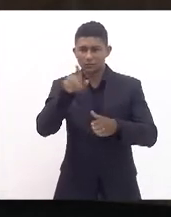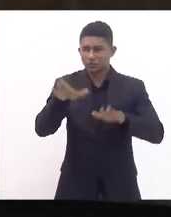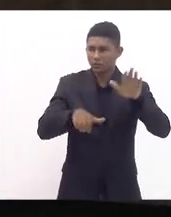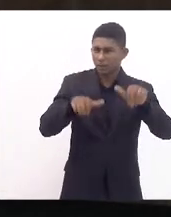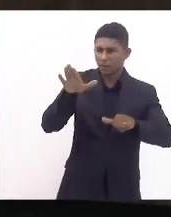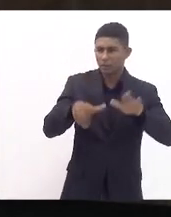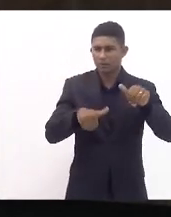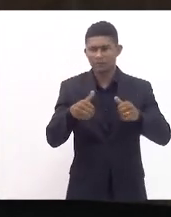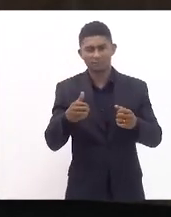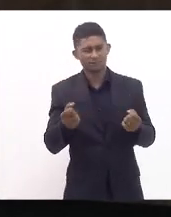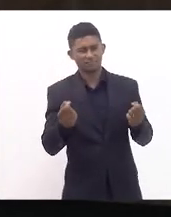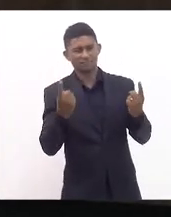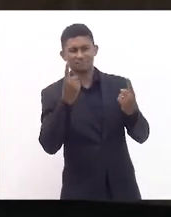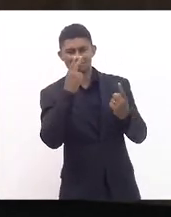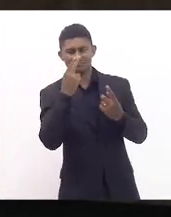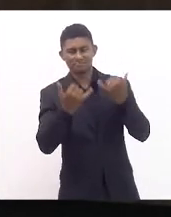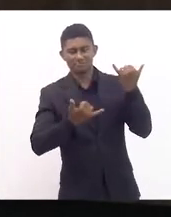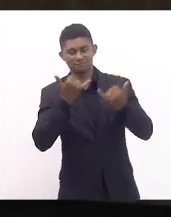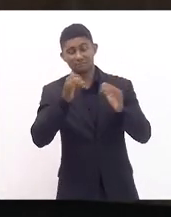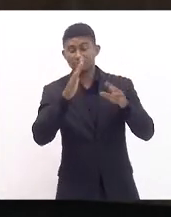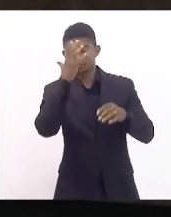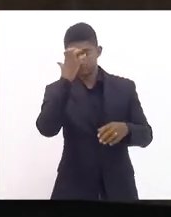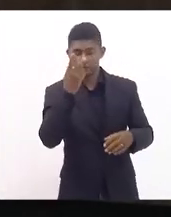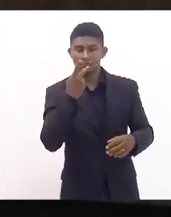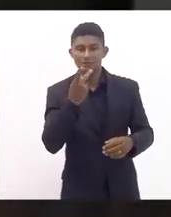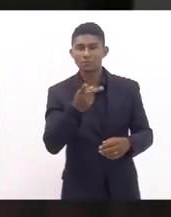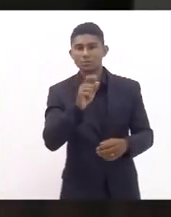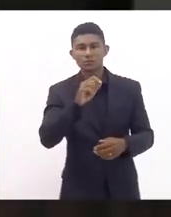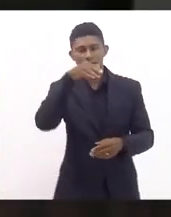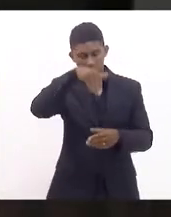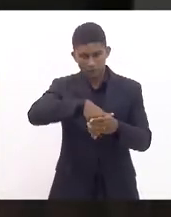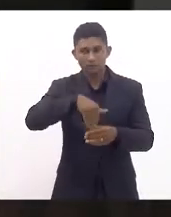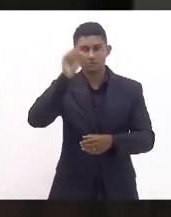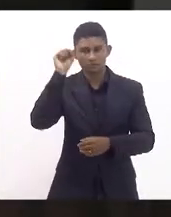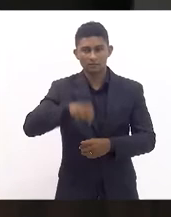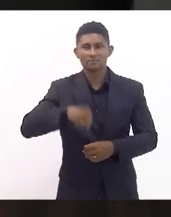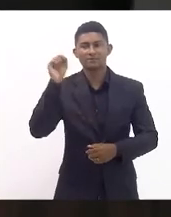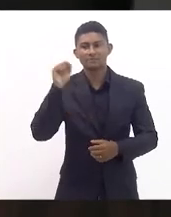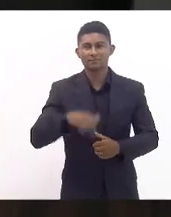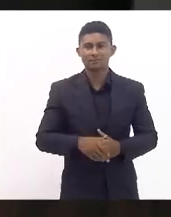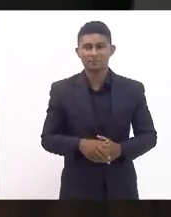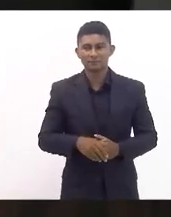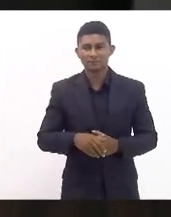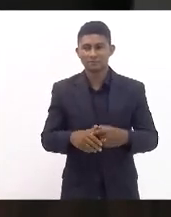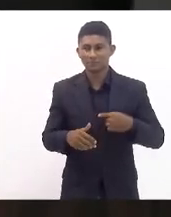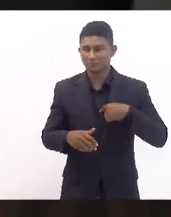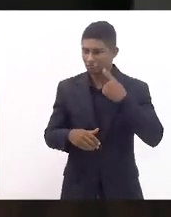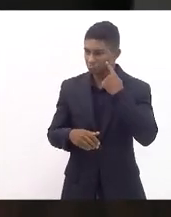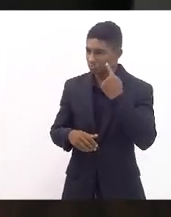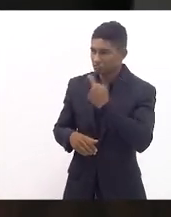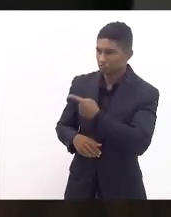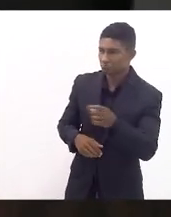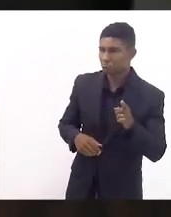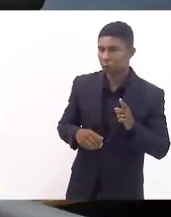seriamente, eu voto favorável, senhor presidente. Mas eu passei a vista aqui e não vi nenhum